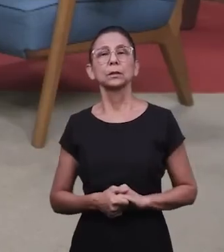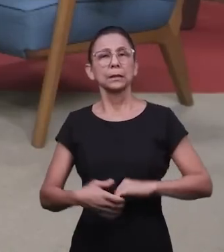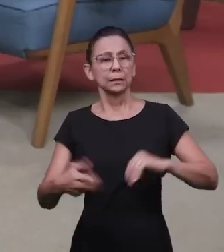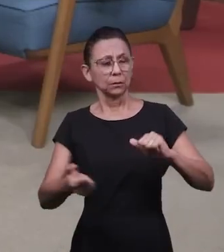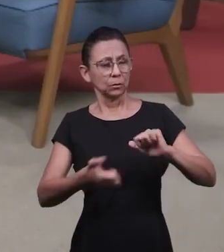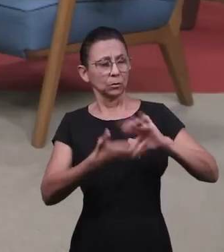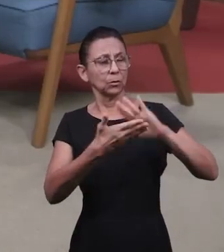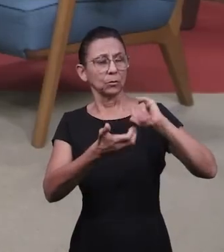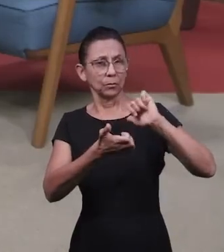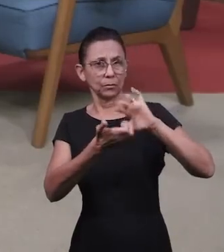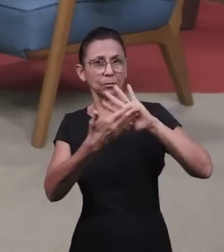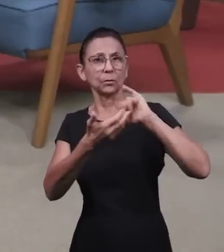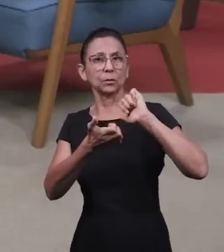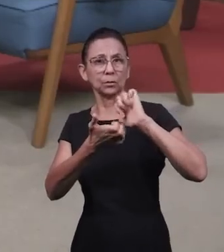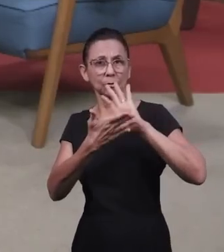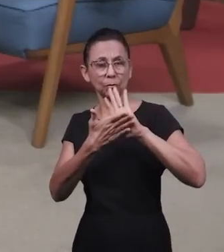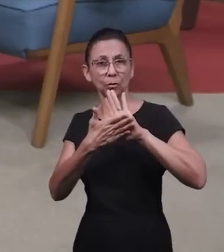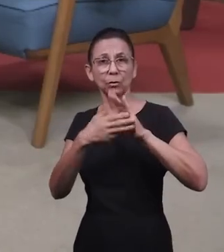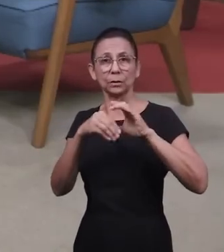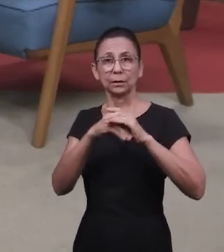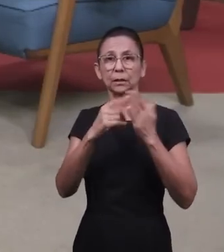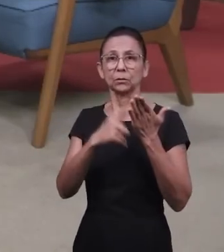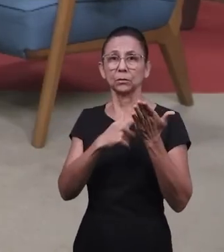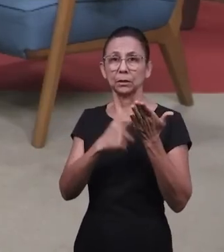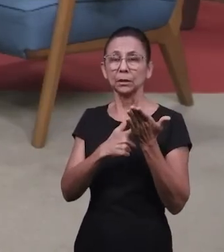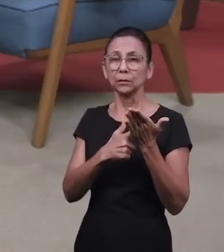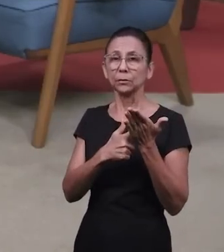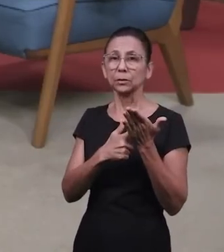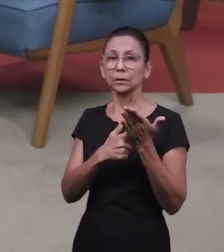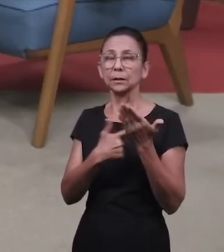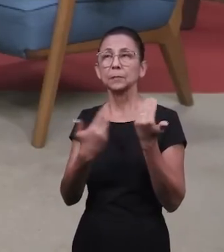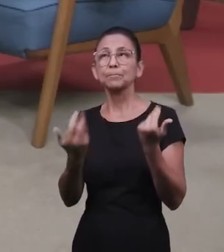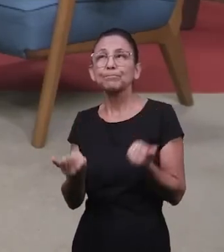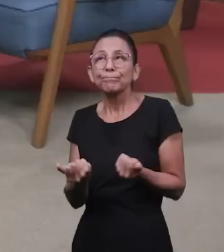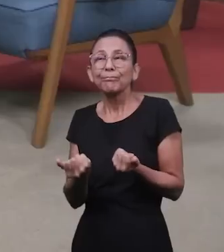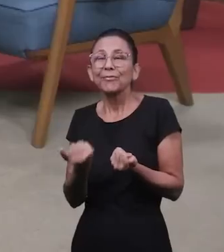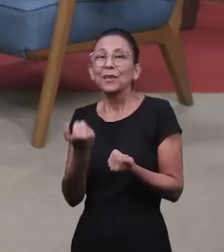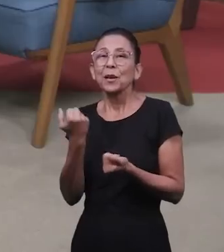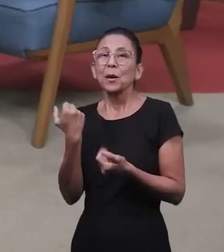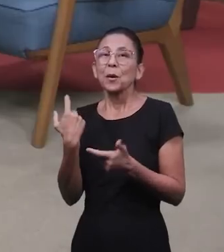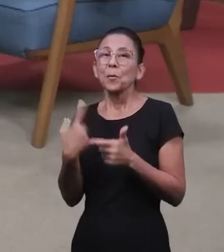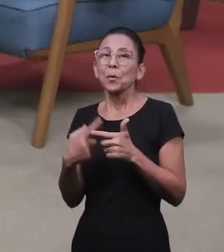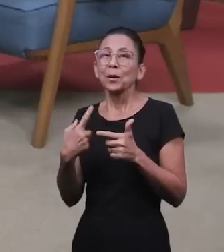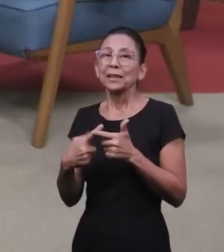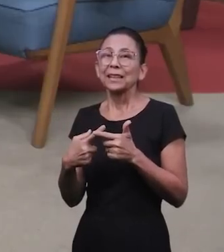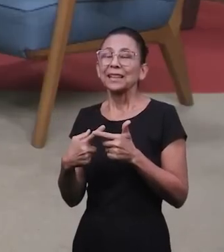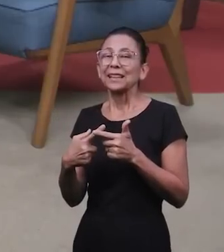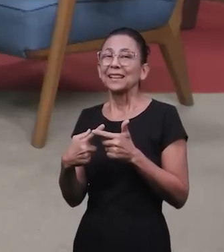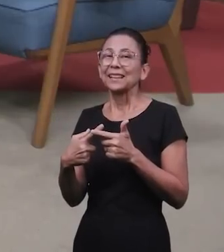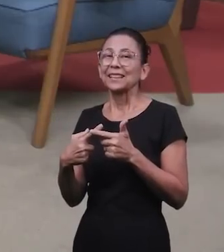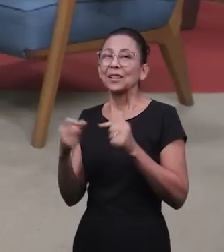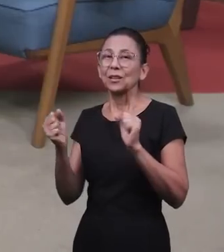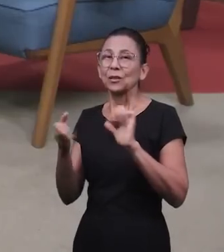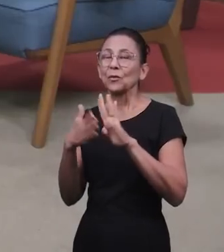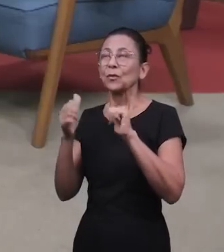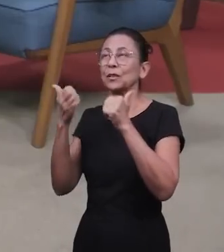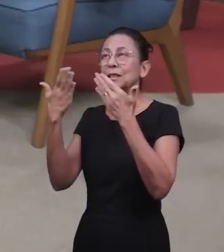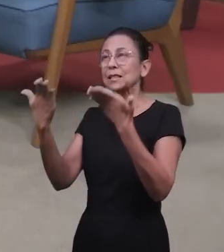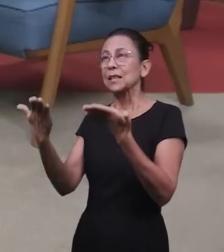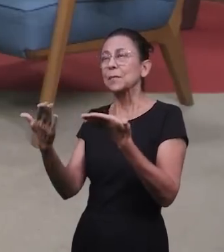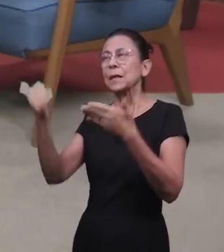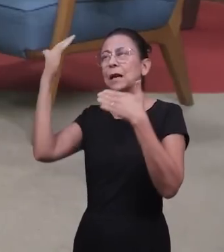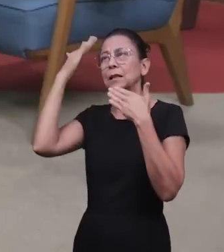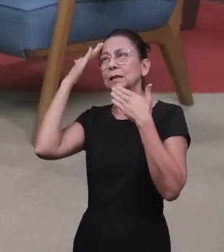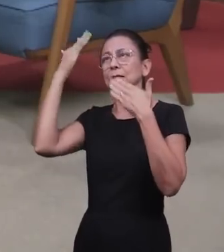dos louvores, nós louvamos a Deus pelo livramento, o alimento que está na nossa mesa, a bênção